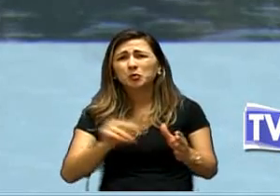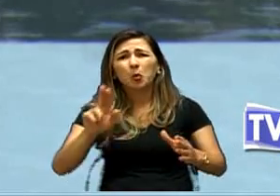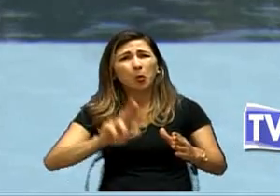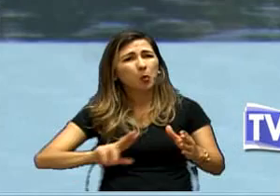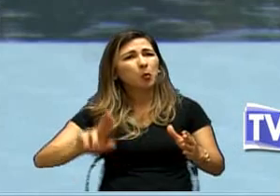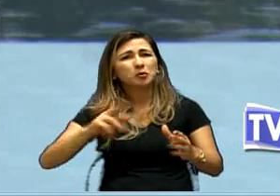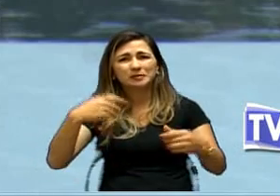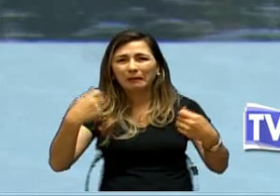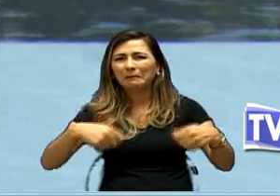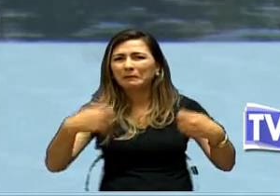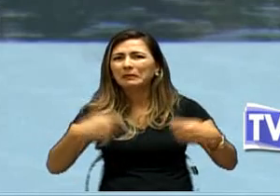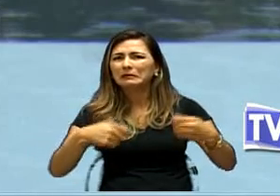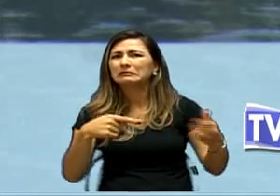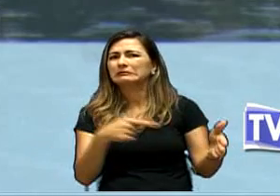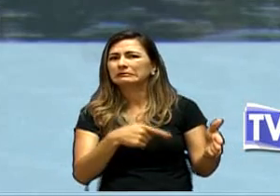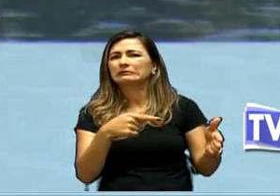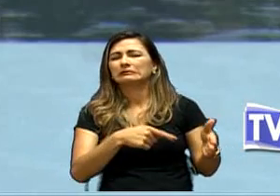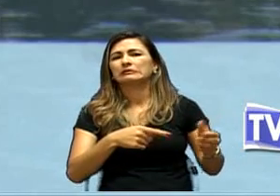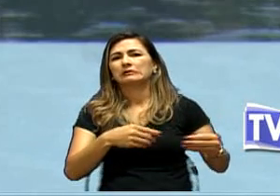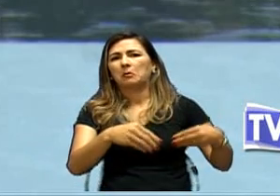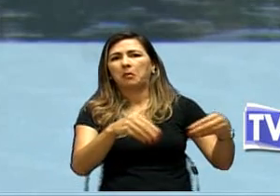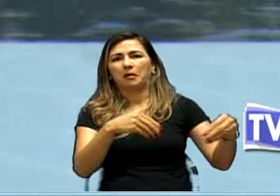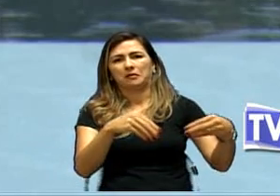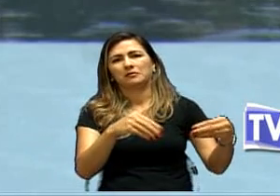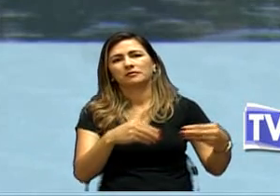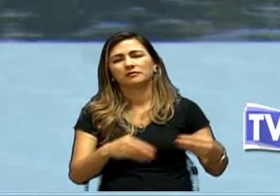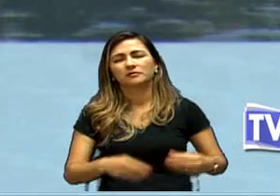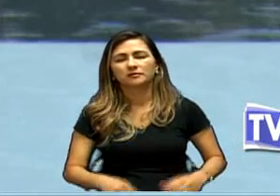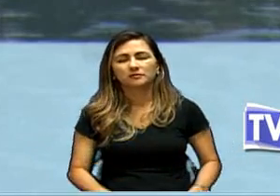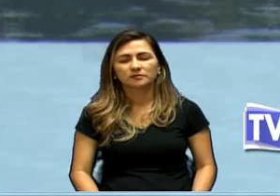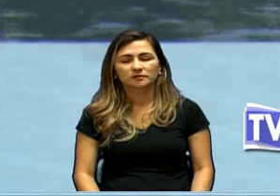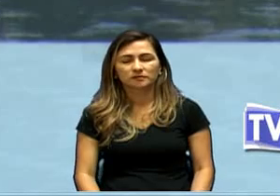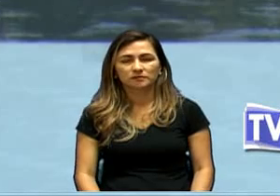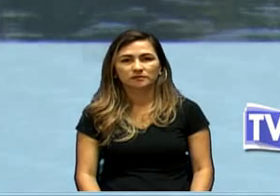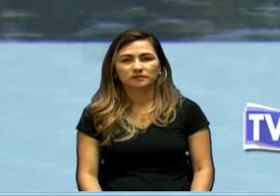é imprescindível. Mas a sua